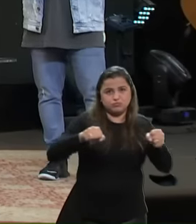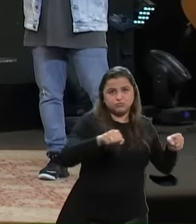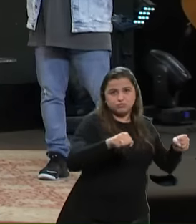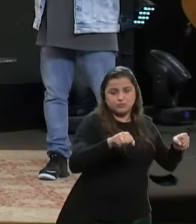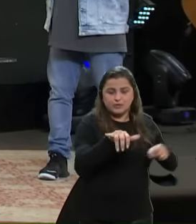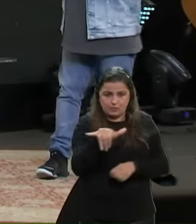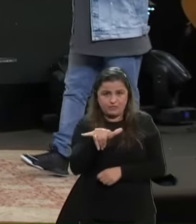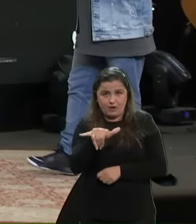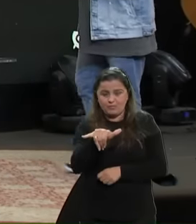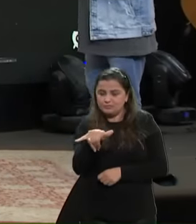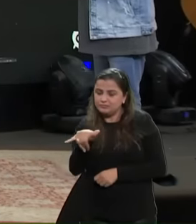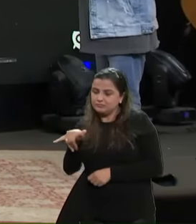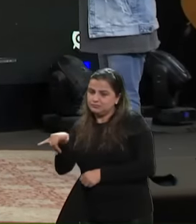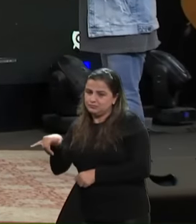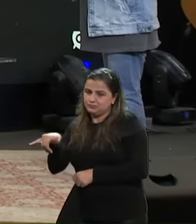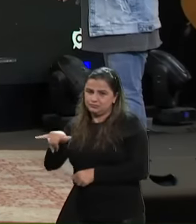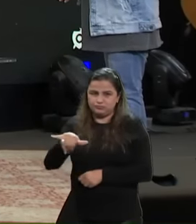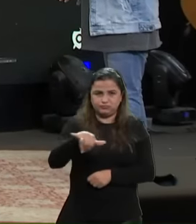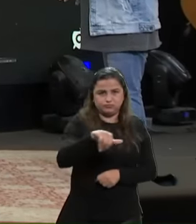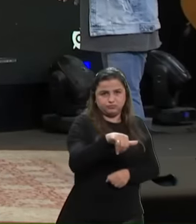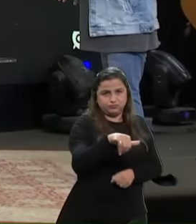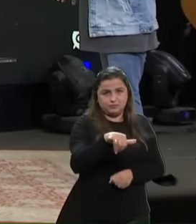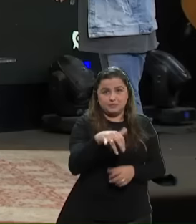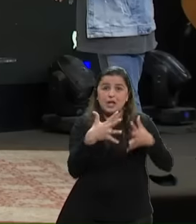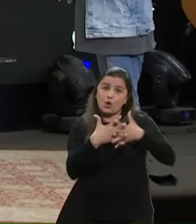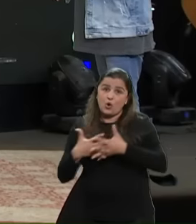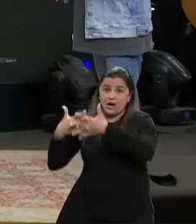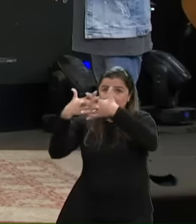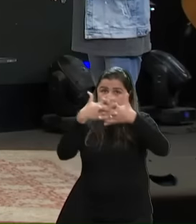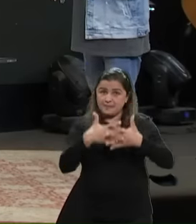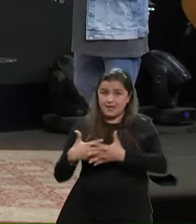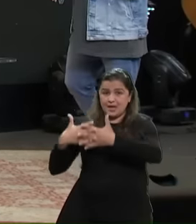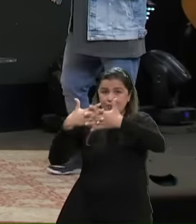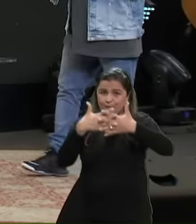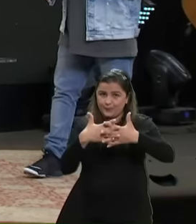Para que lado vai posicionar a aeronave?